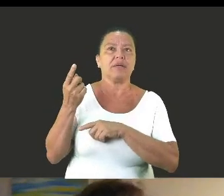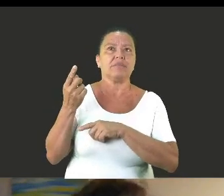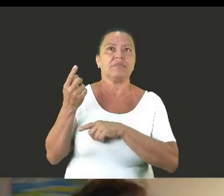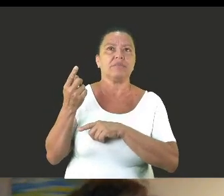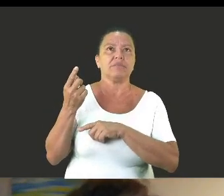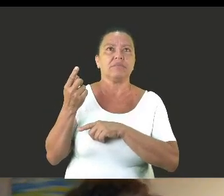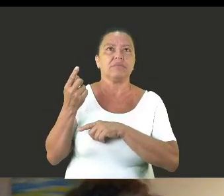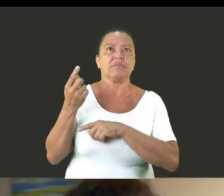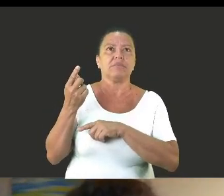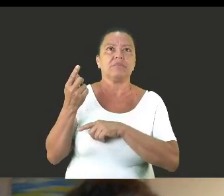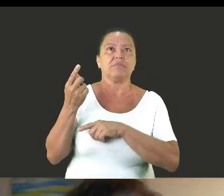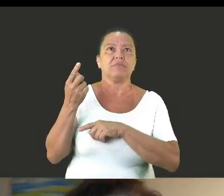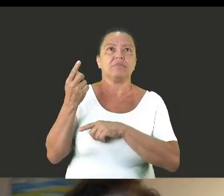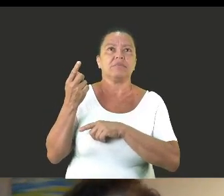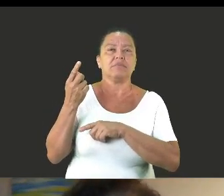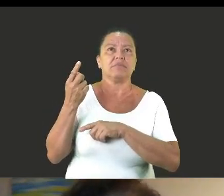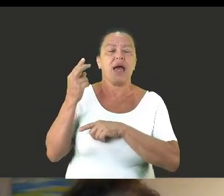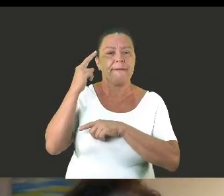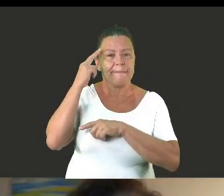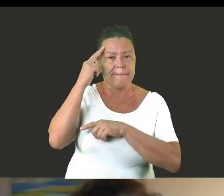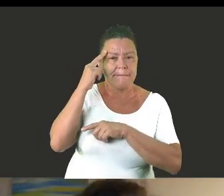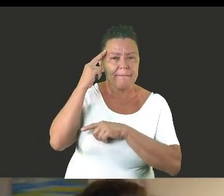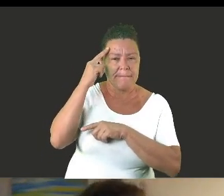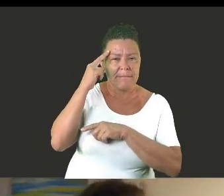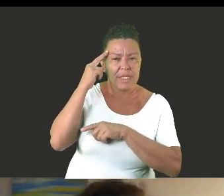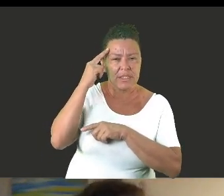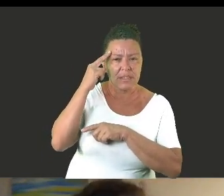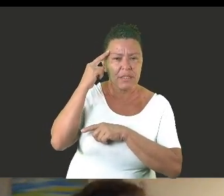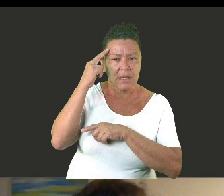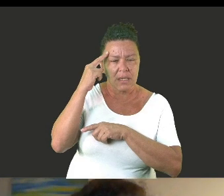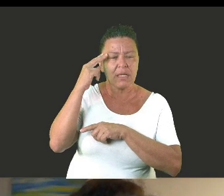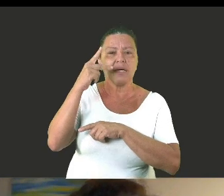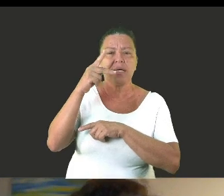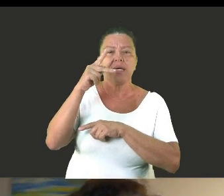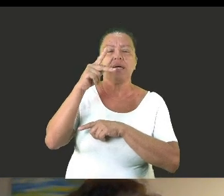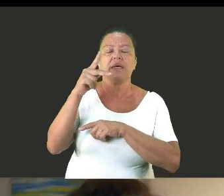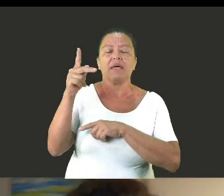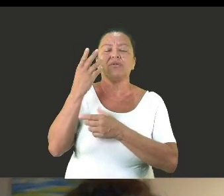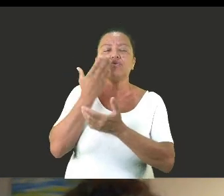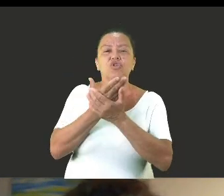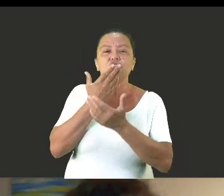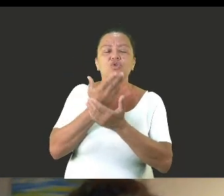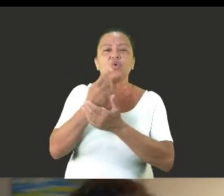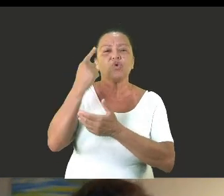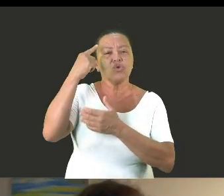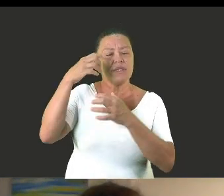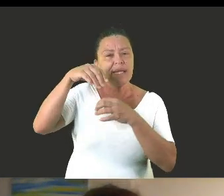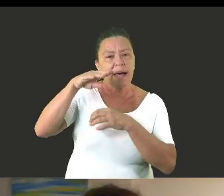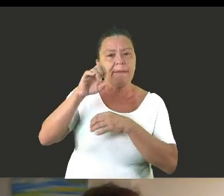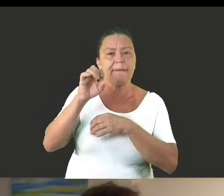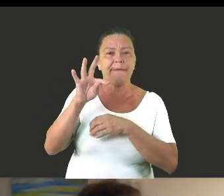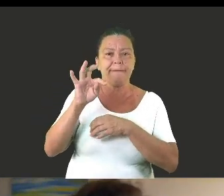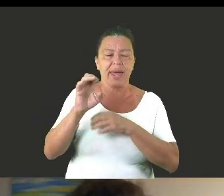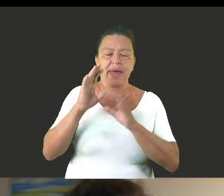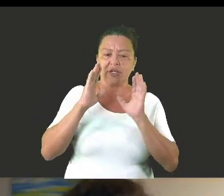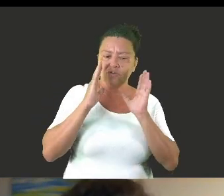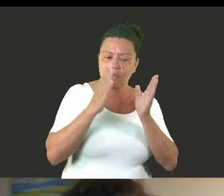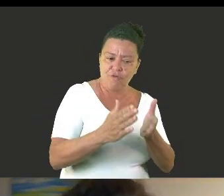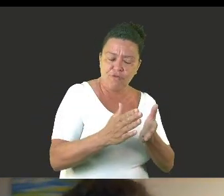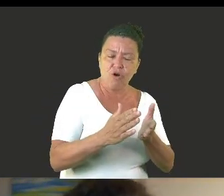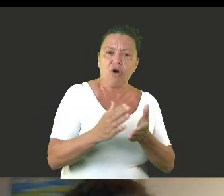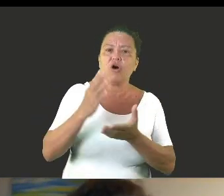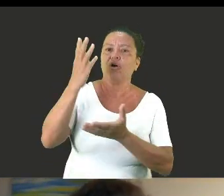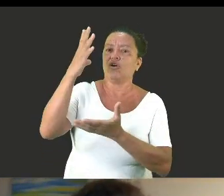mas enfim, era uma referência em termos do estudo da mente e do